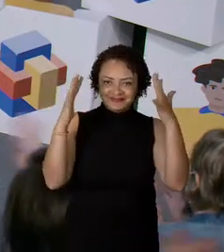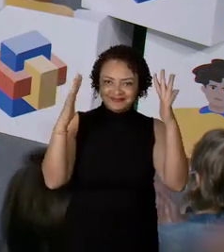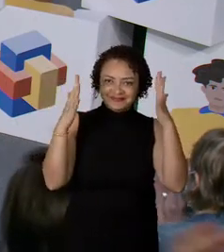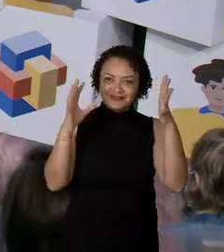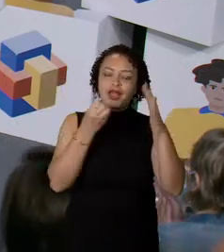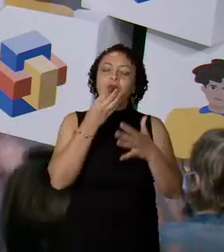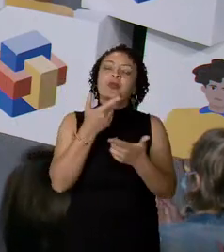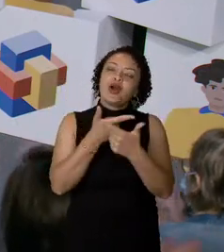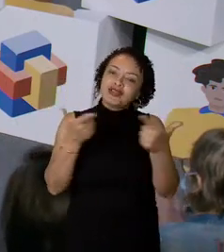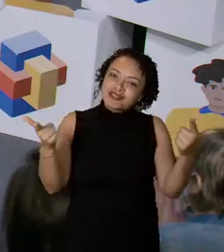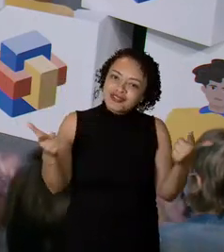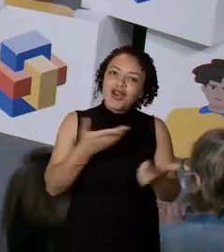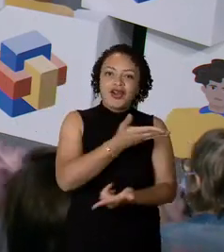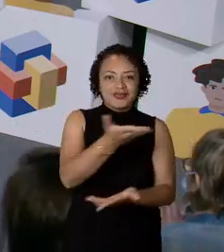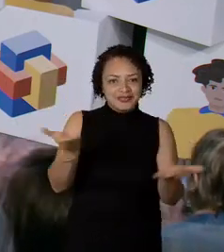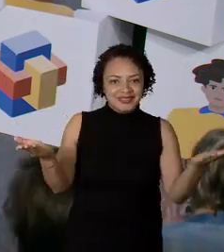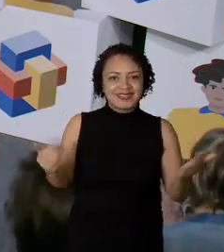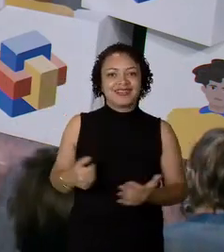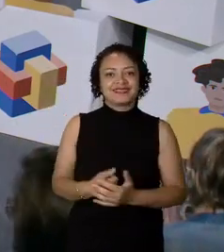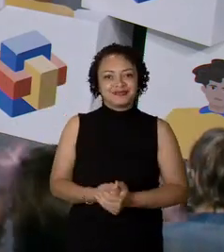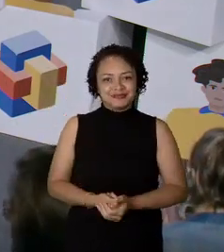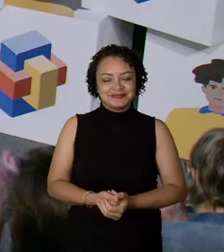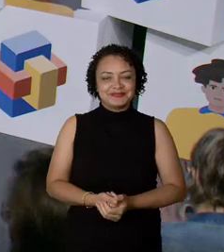Boa sorte a todas e todos.